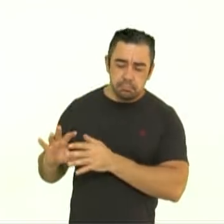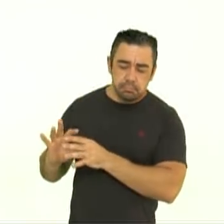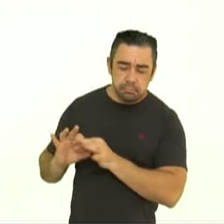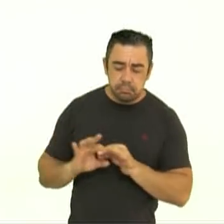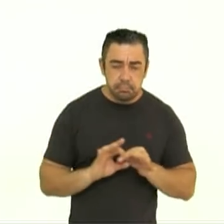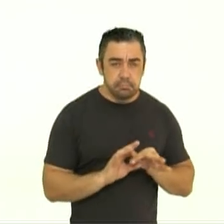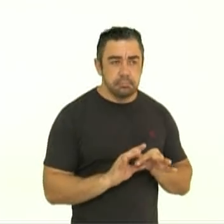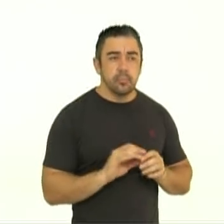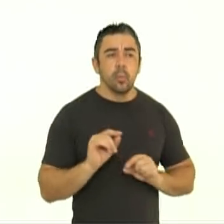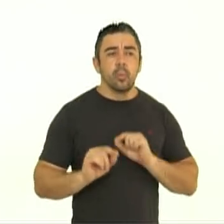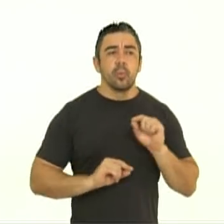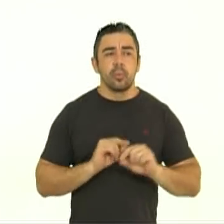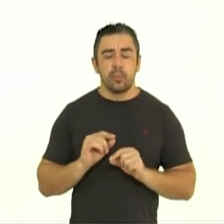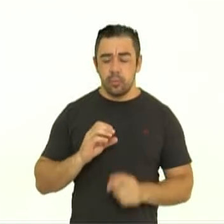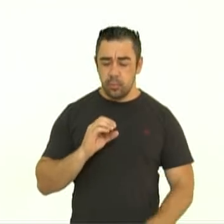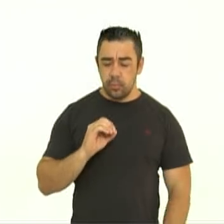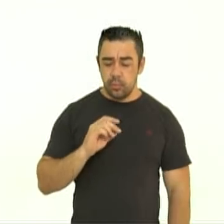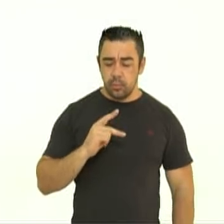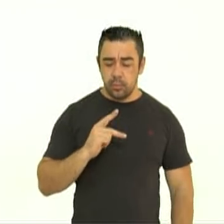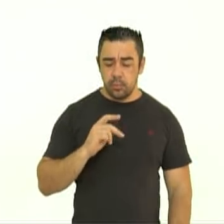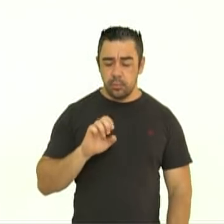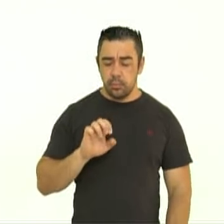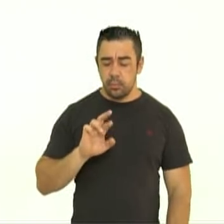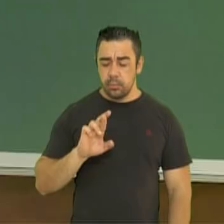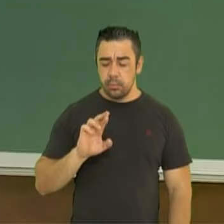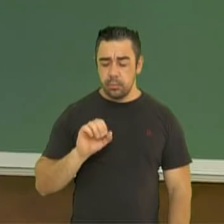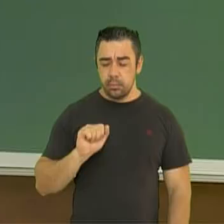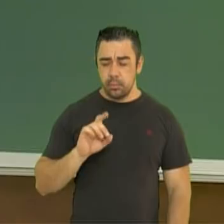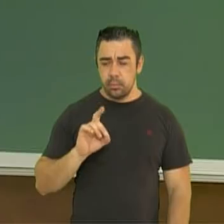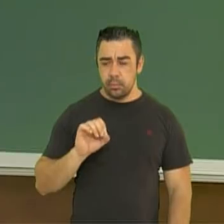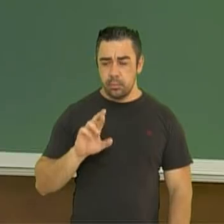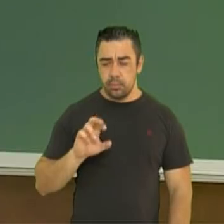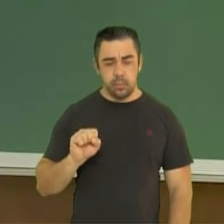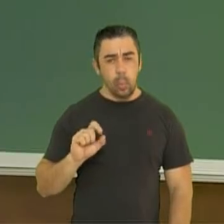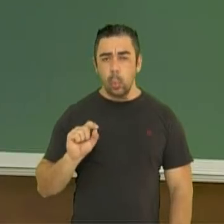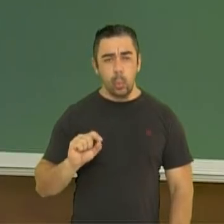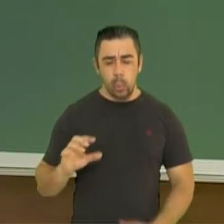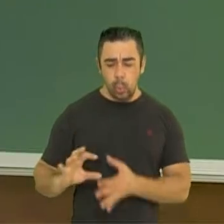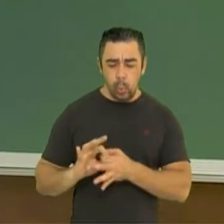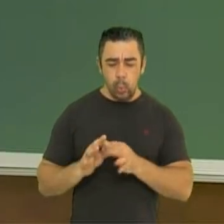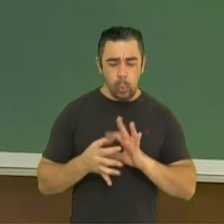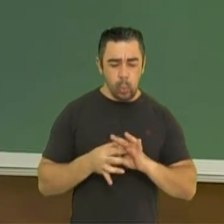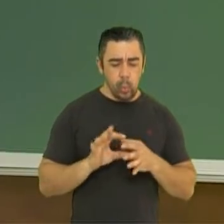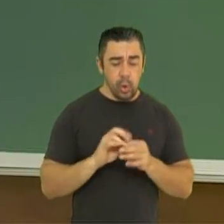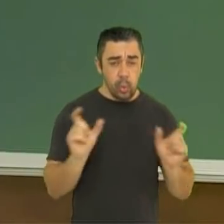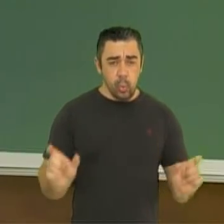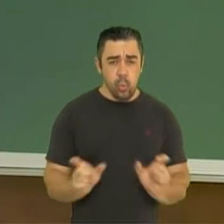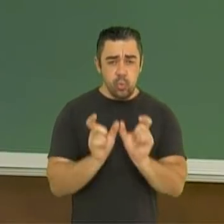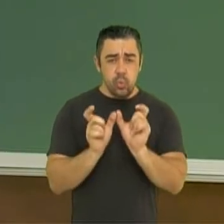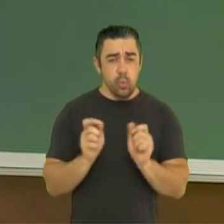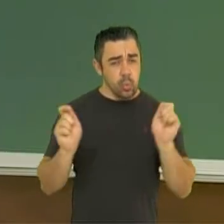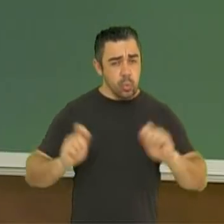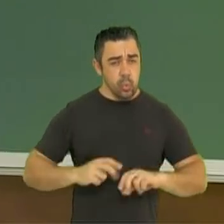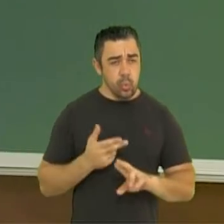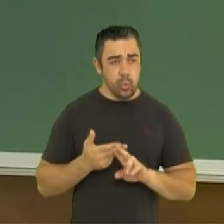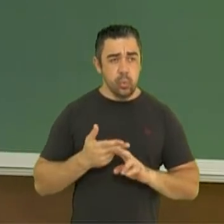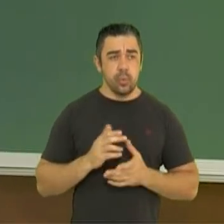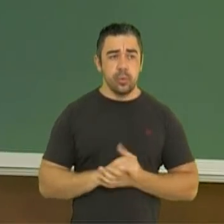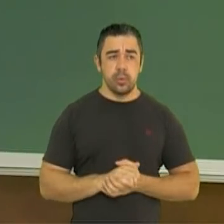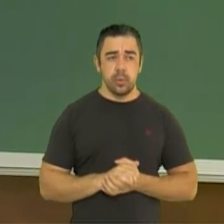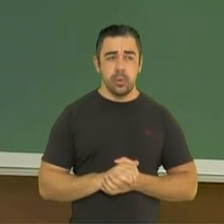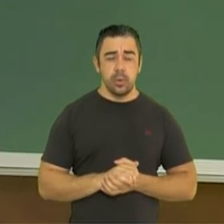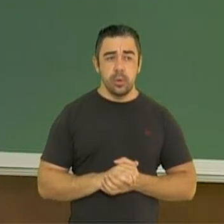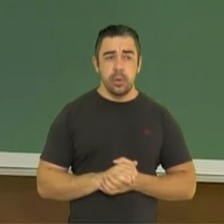os operadores, né, argumentativos, os conectivos, ali as conjunções que você poderá usar então.